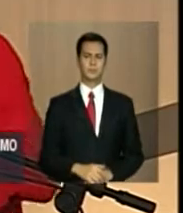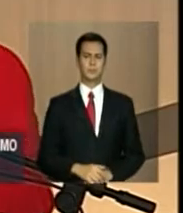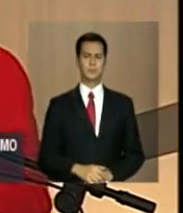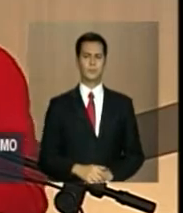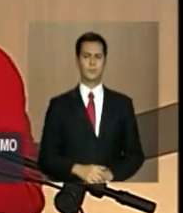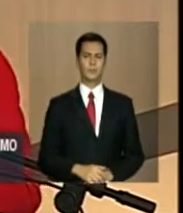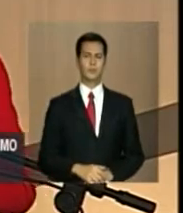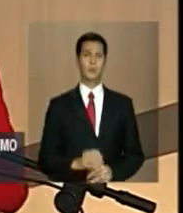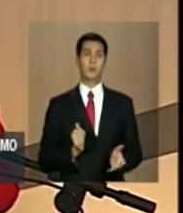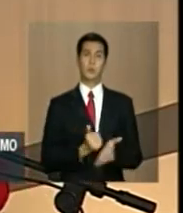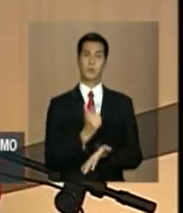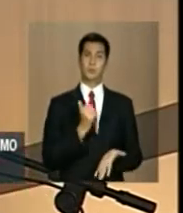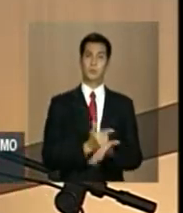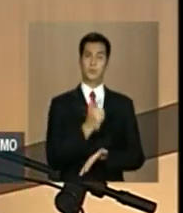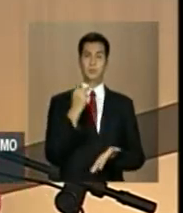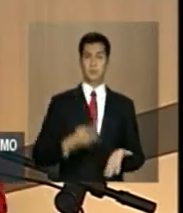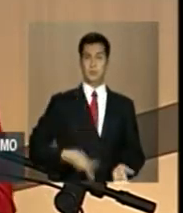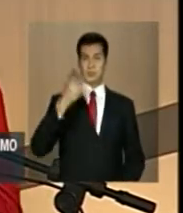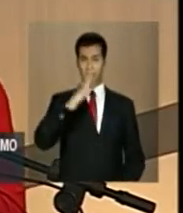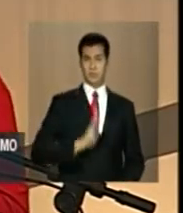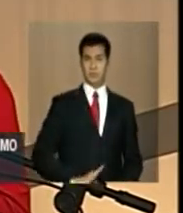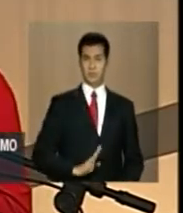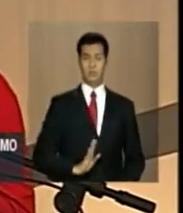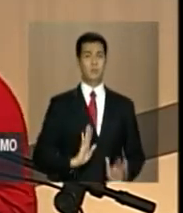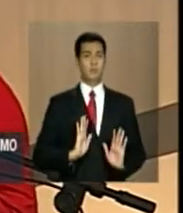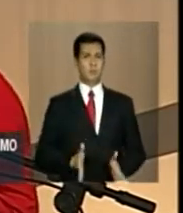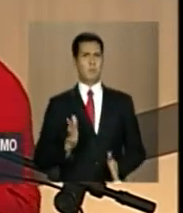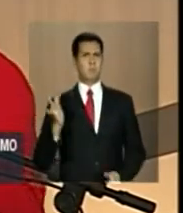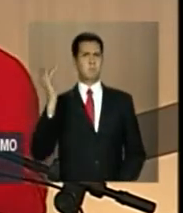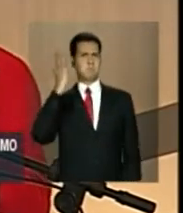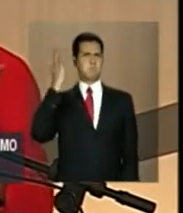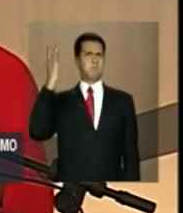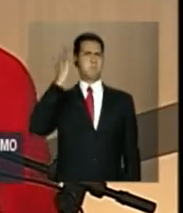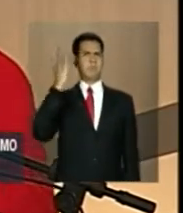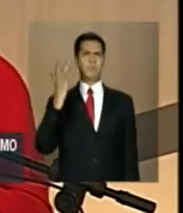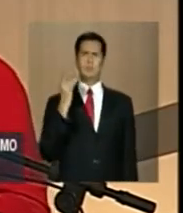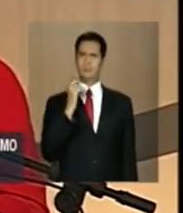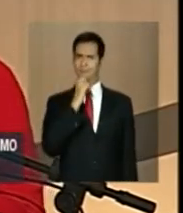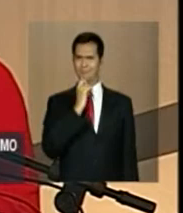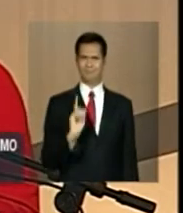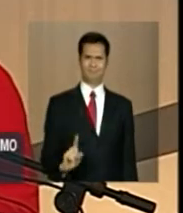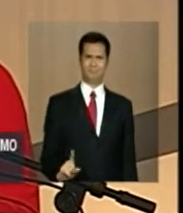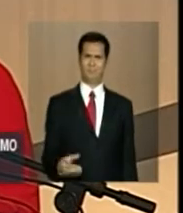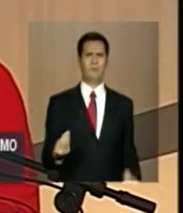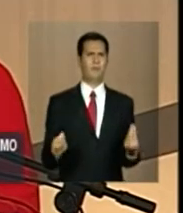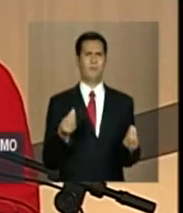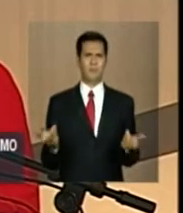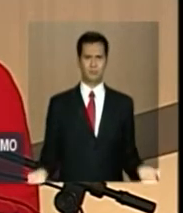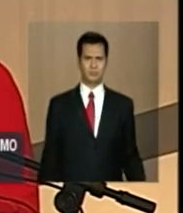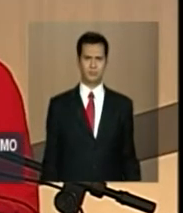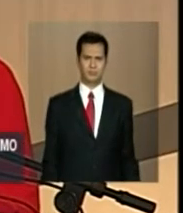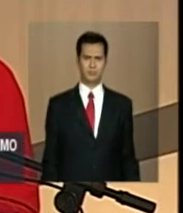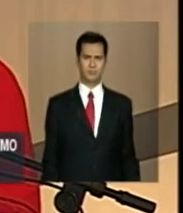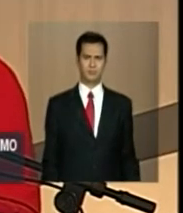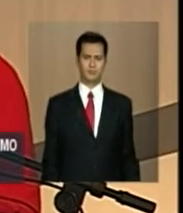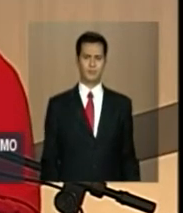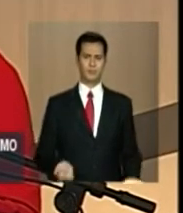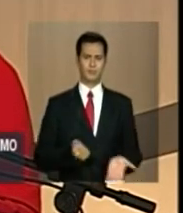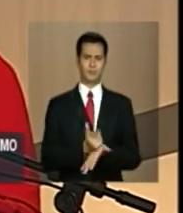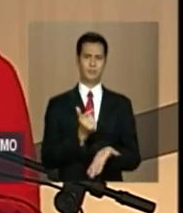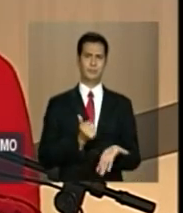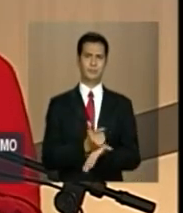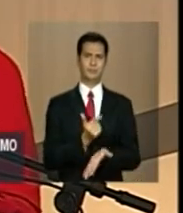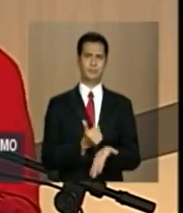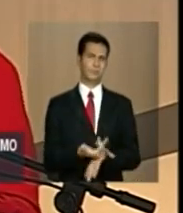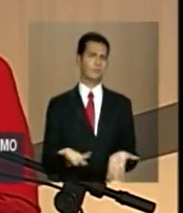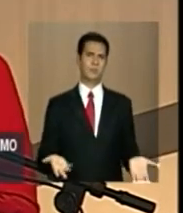o mercado de consumo brasileiro é maduro. Como que o mercado de consumo brasileiro é maduro? Se nós